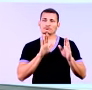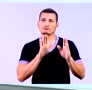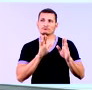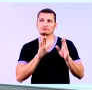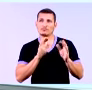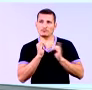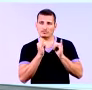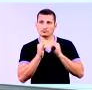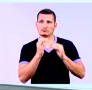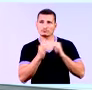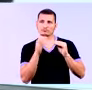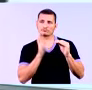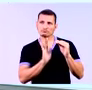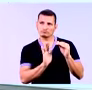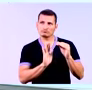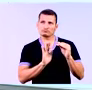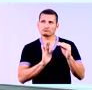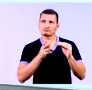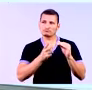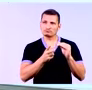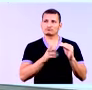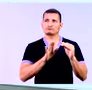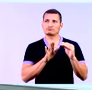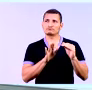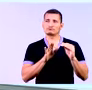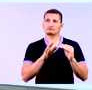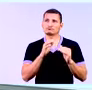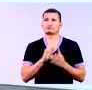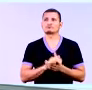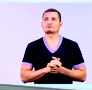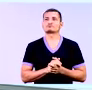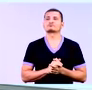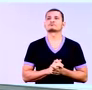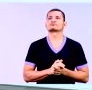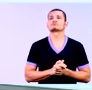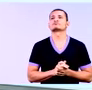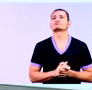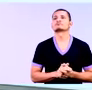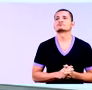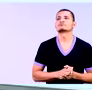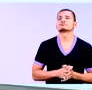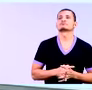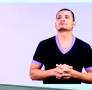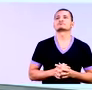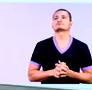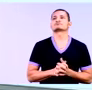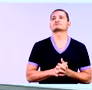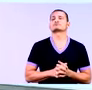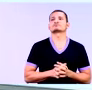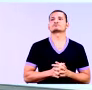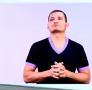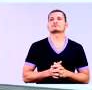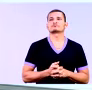permanecer. Se o banco de dados estava consistente antes desses comandos, ele precisa ficar consistente depois desses comandos também.